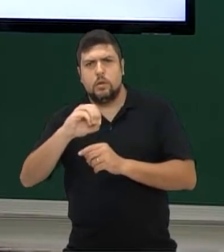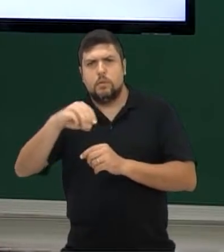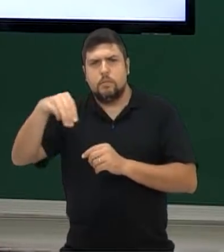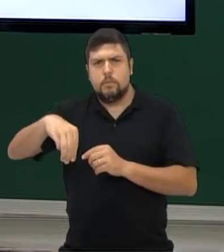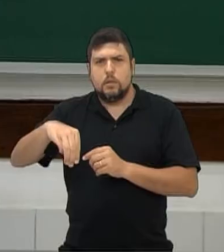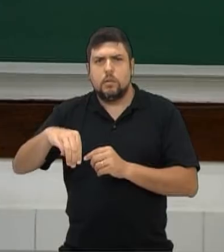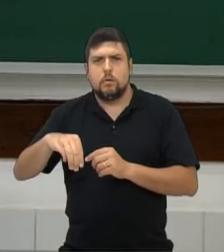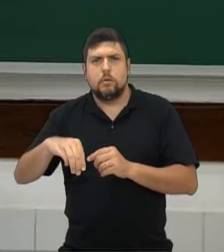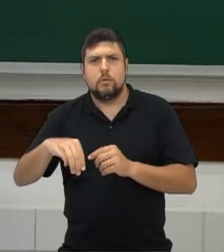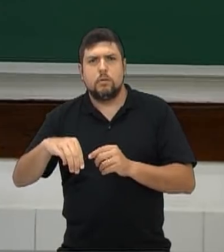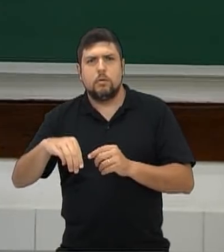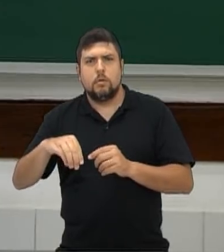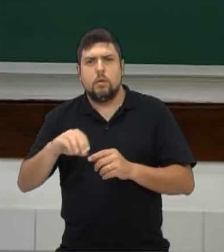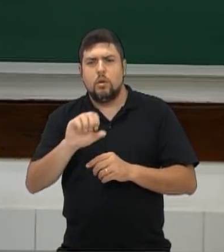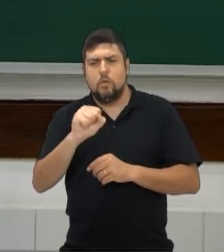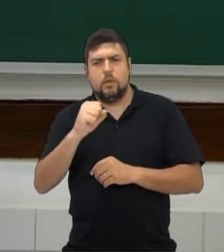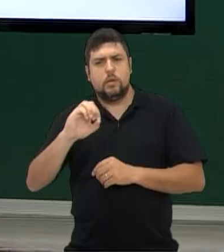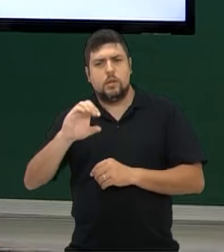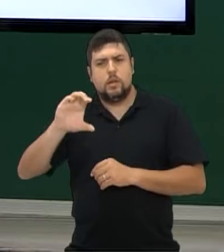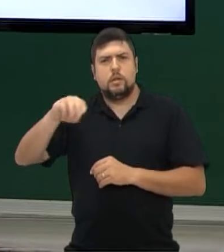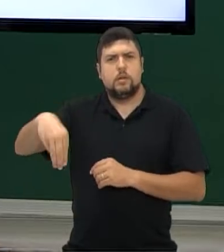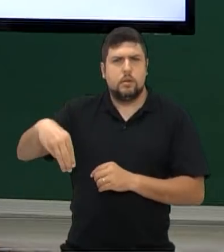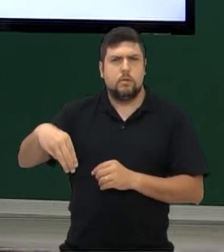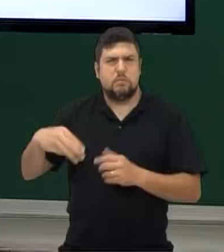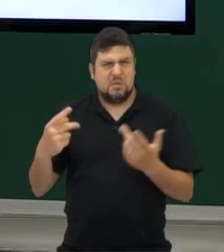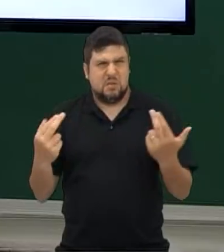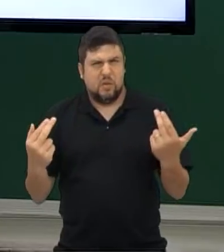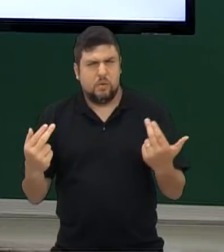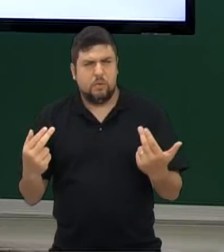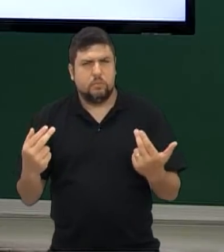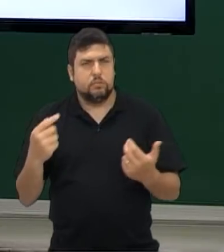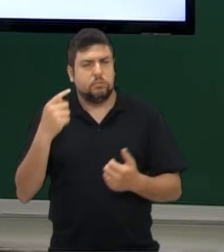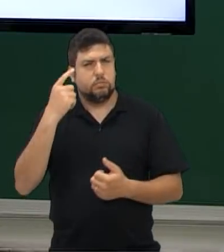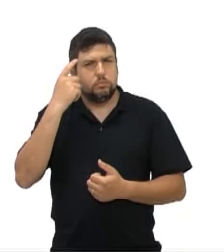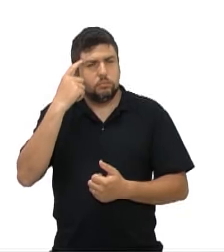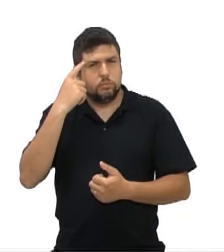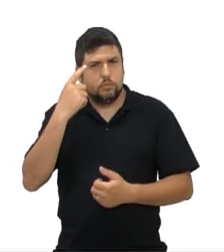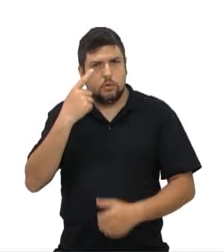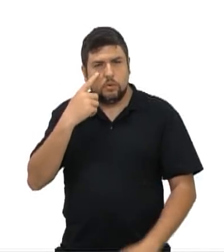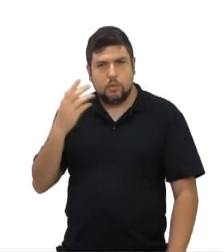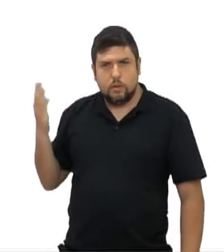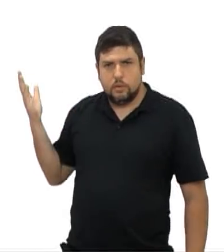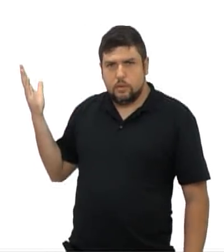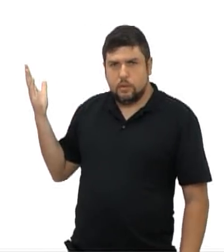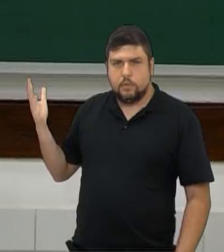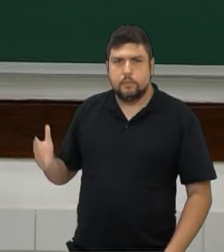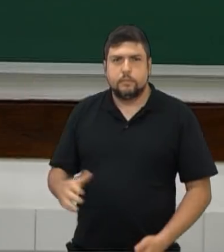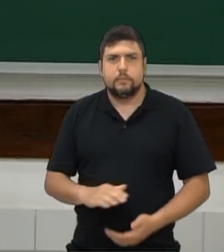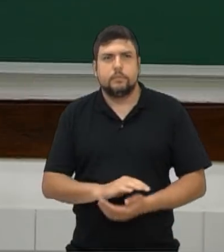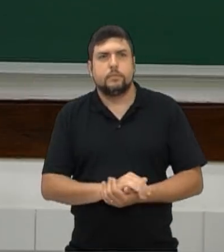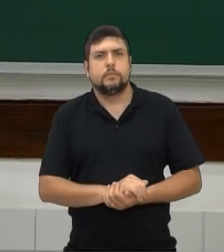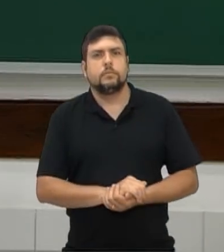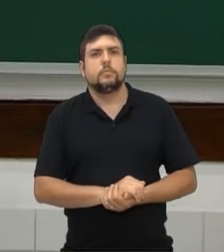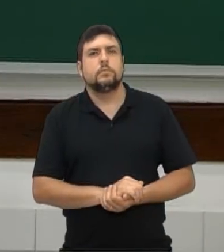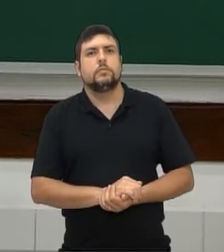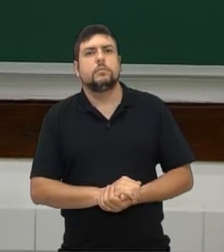0,80 metros. E aí, o que seria isso? Vamos pensar junto com a prof? Olha lá. Se eu falo para vocês